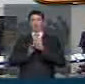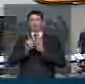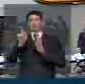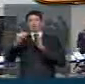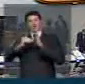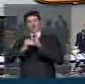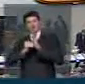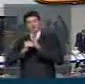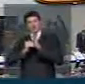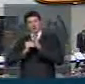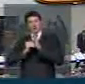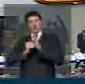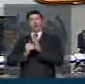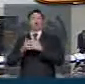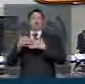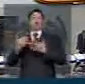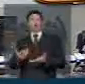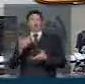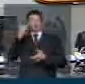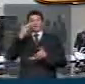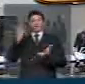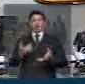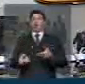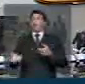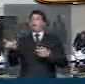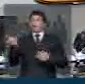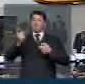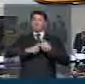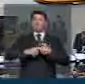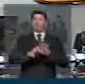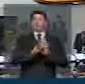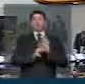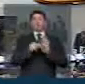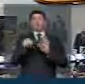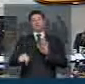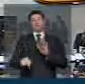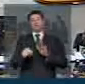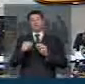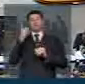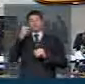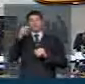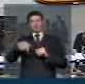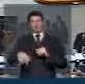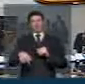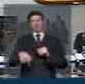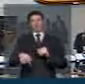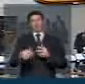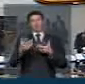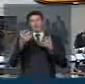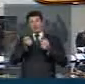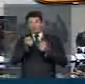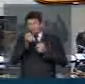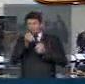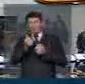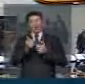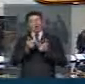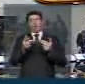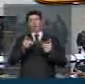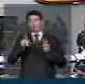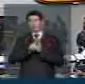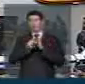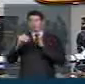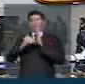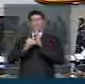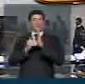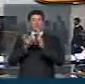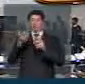houve modificações lá no Senado e os deputados estão discutindo o relatório do deputado André Figueiredo, que aceitou pouquíssima coisa do que